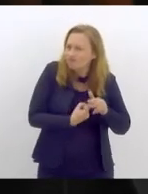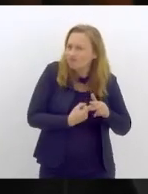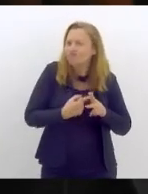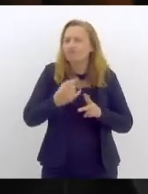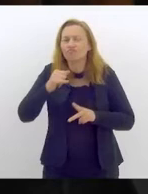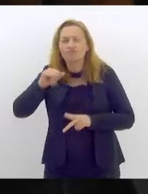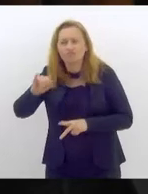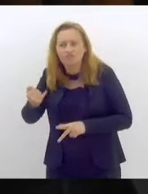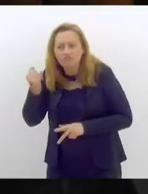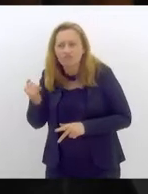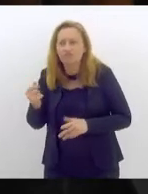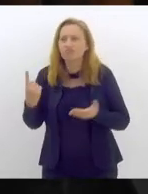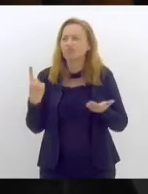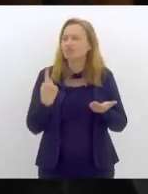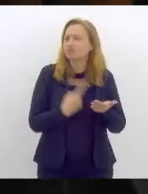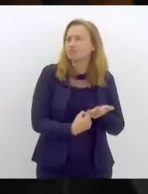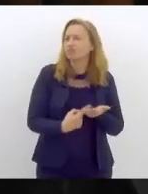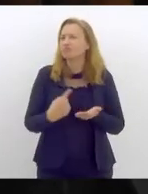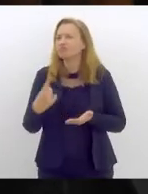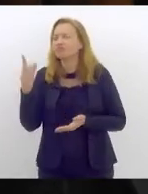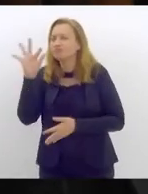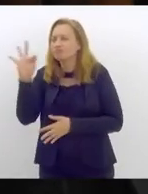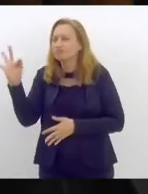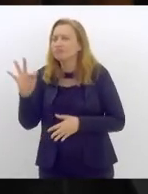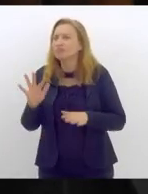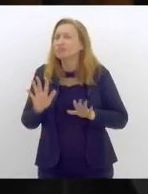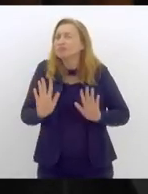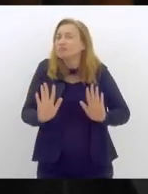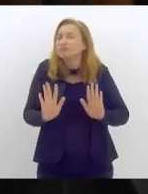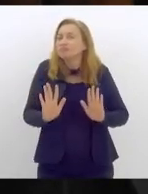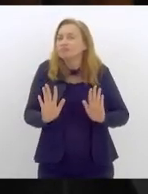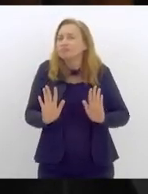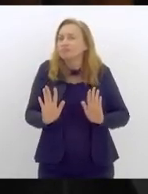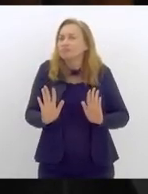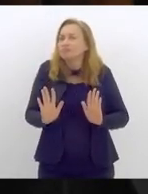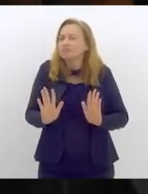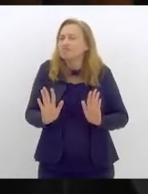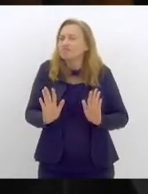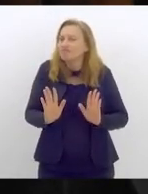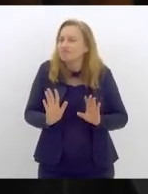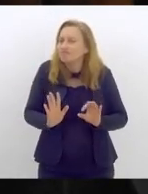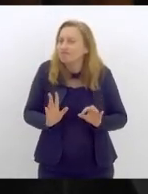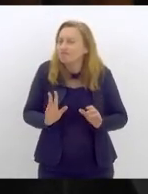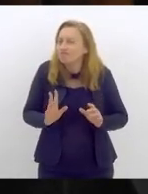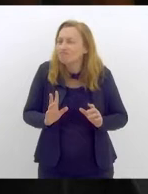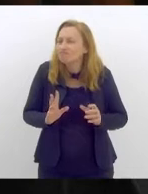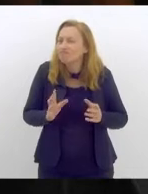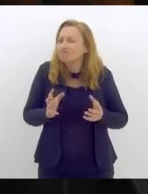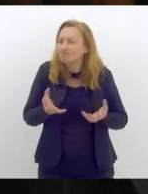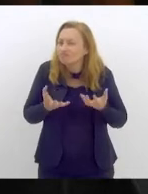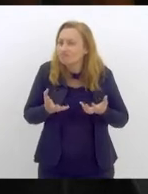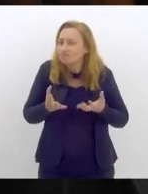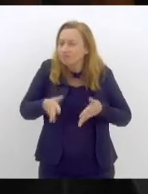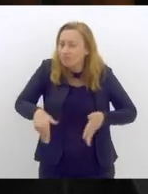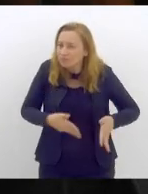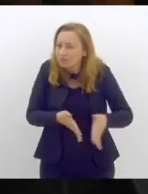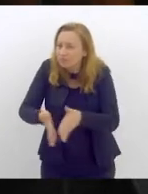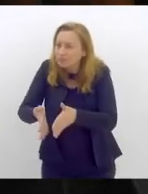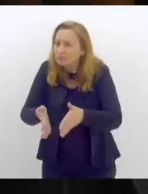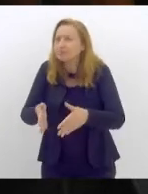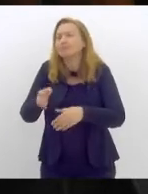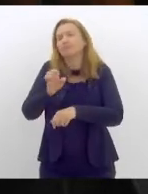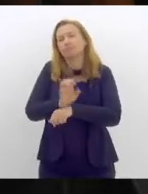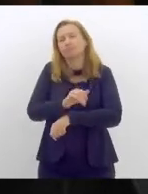juro pacto federativo mas o que a gente tá buscando é caminhos para